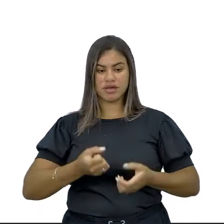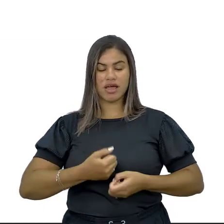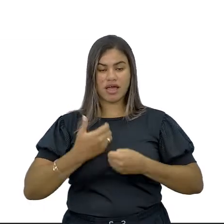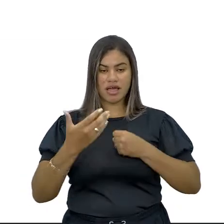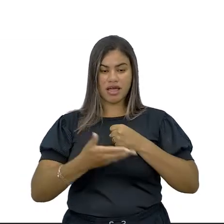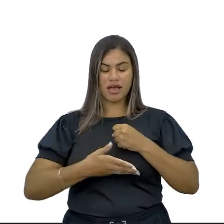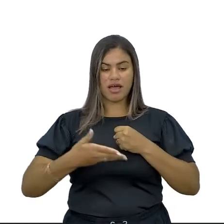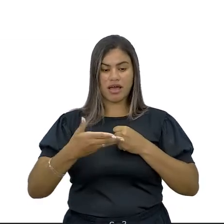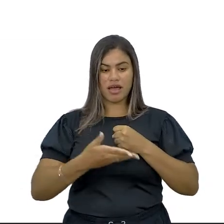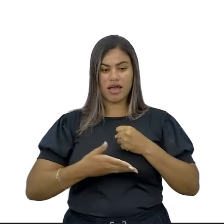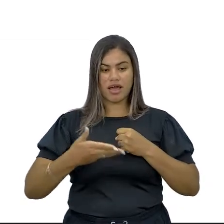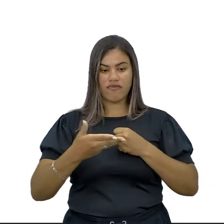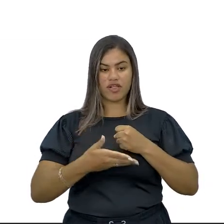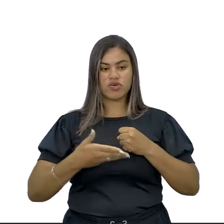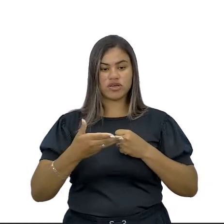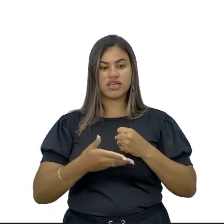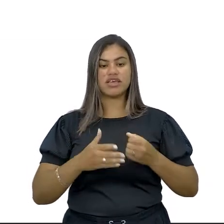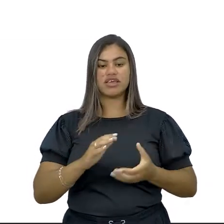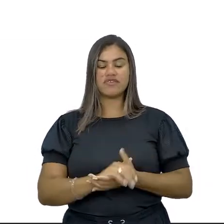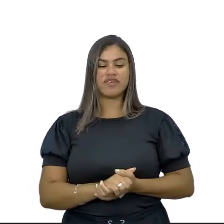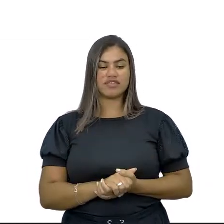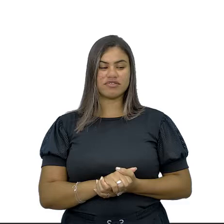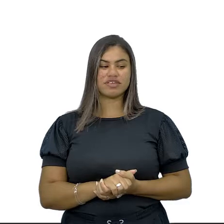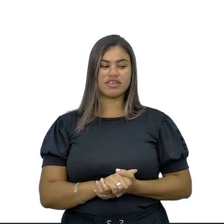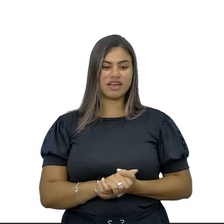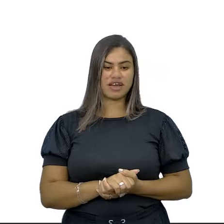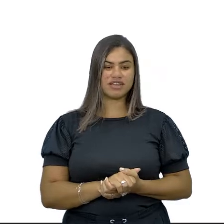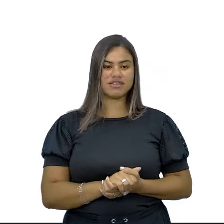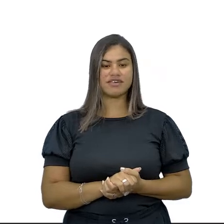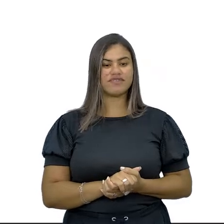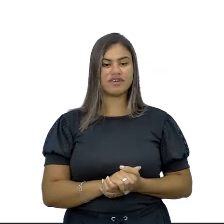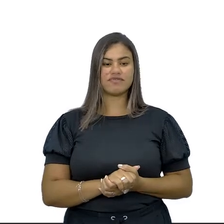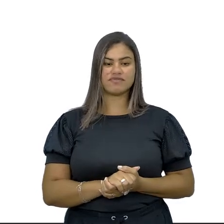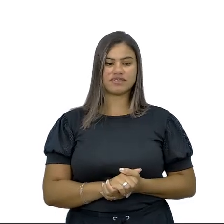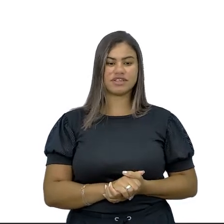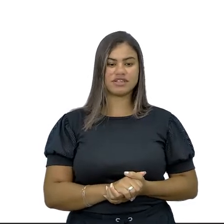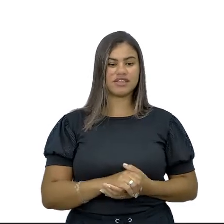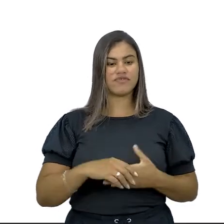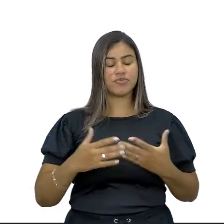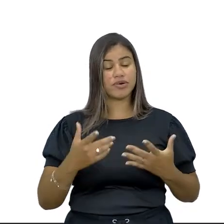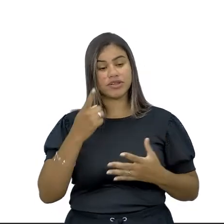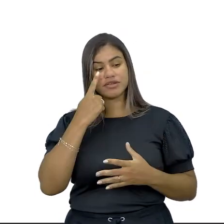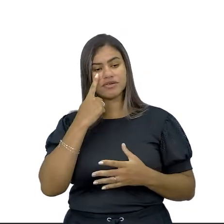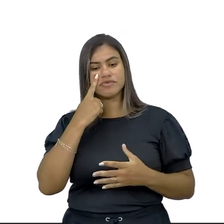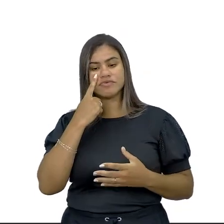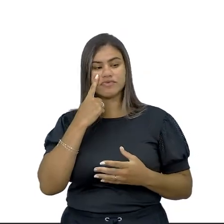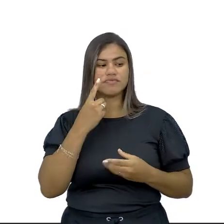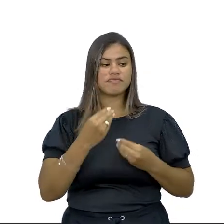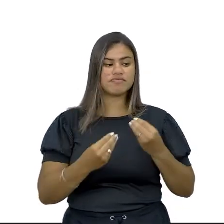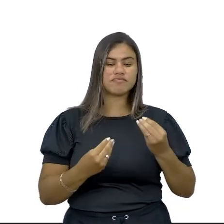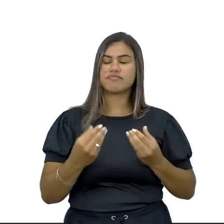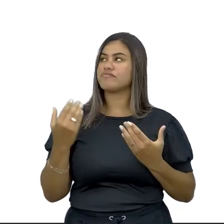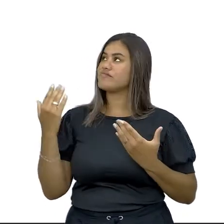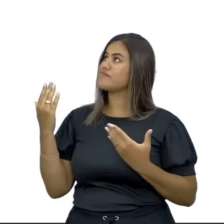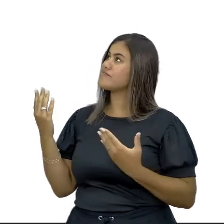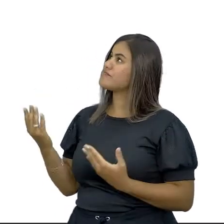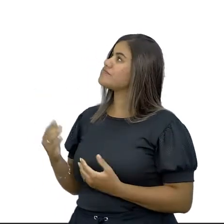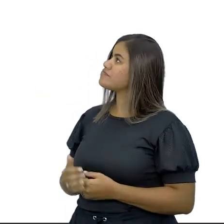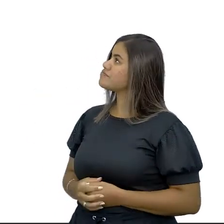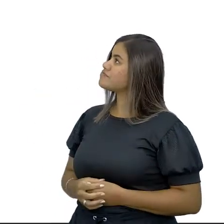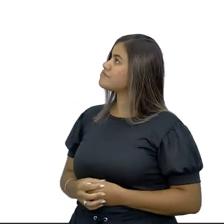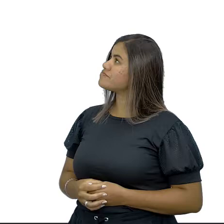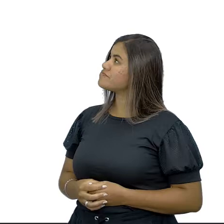estrutura disponibilizada nesse slide. Então, vamos acompanhar juntos? Então, vocês podem perceber que